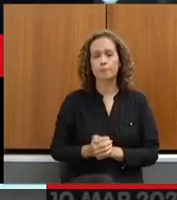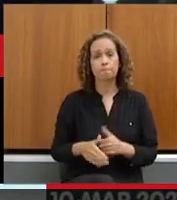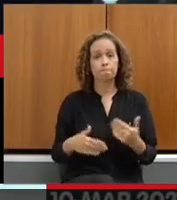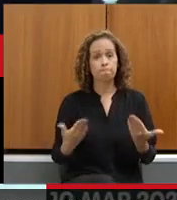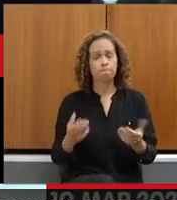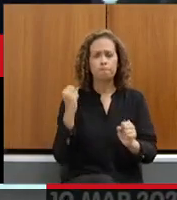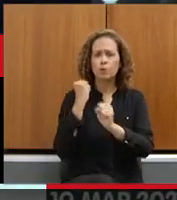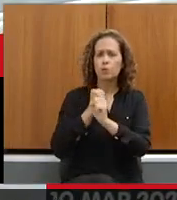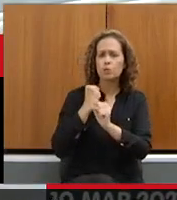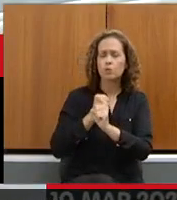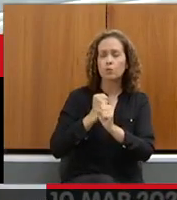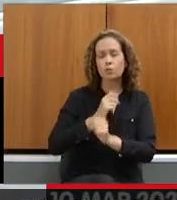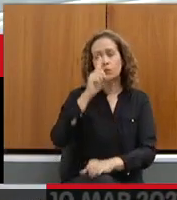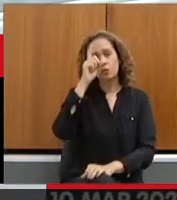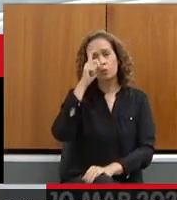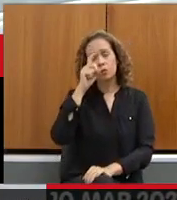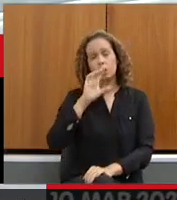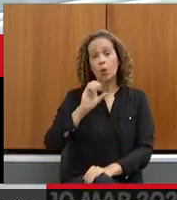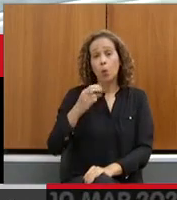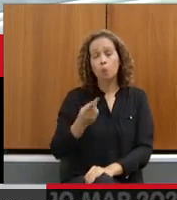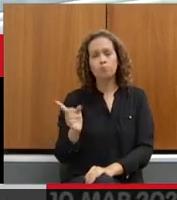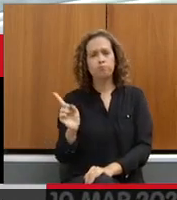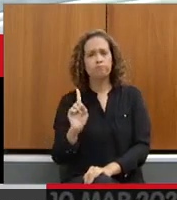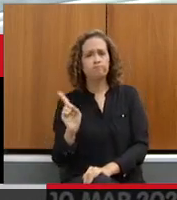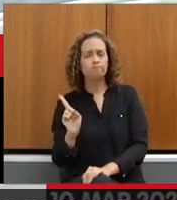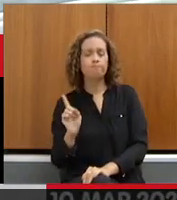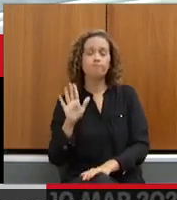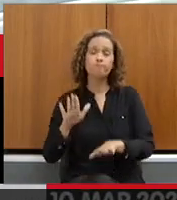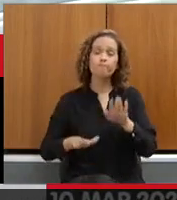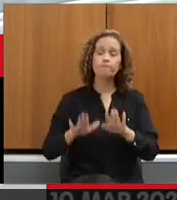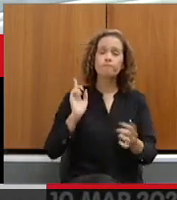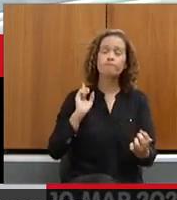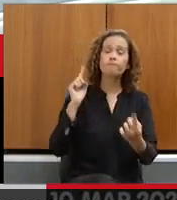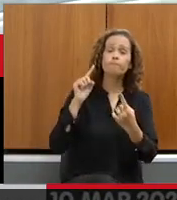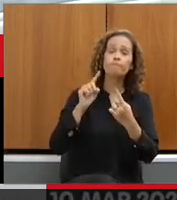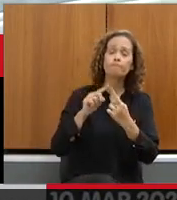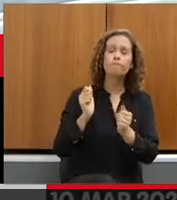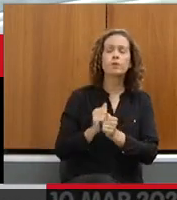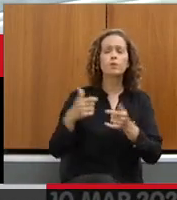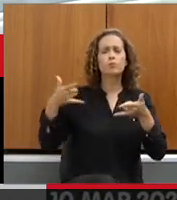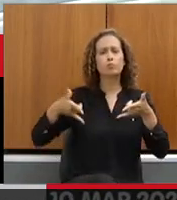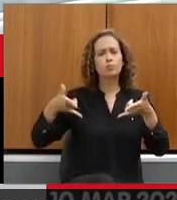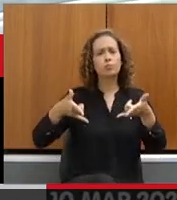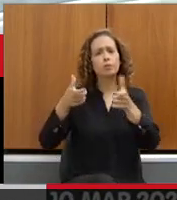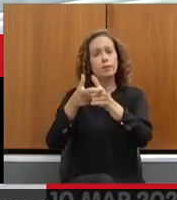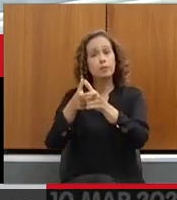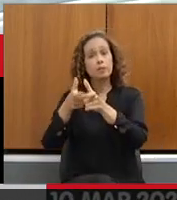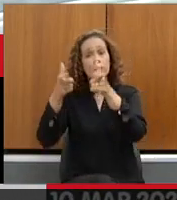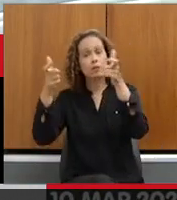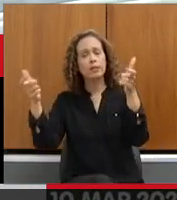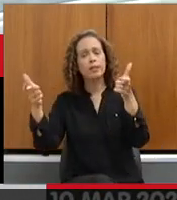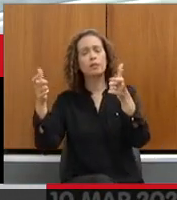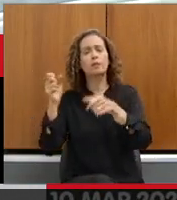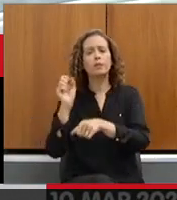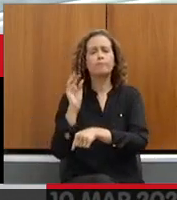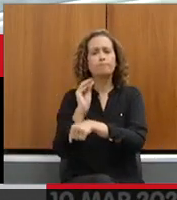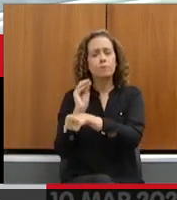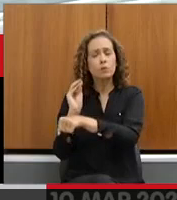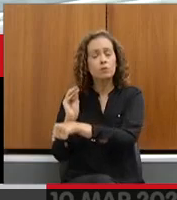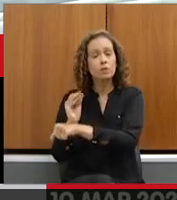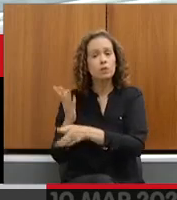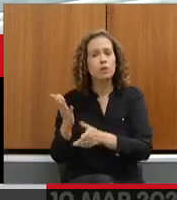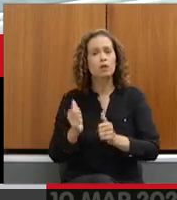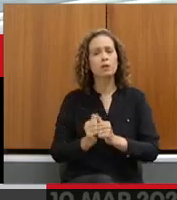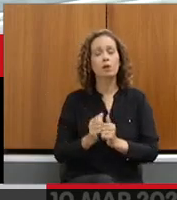construir um hospital ou não talvez seja objetivo nós não criarmos leis sejam criados assistência não simplesmente é